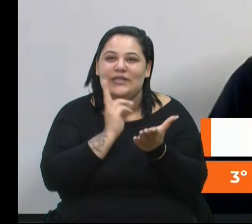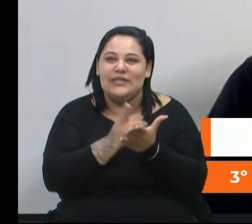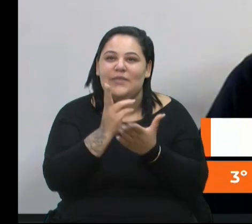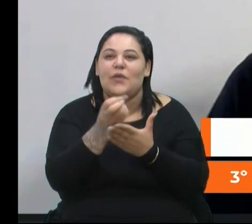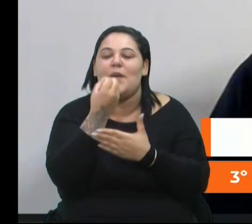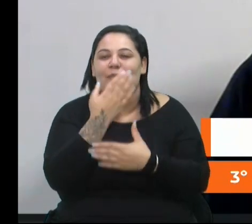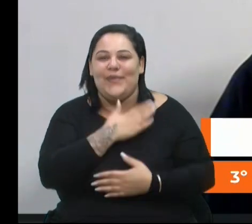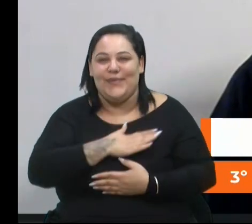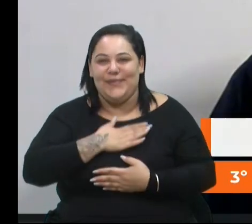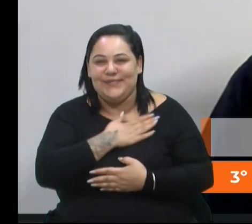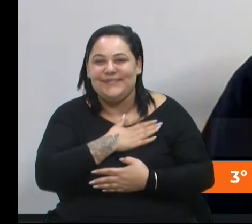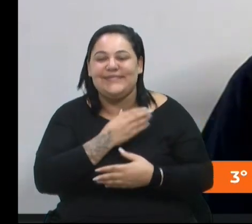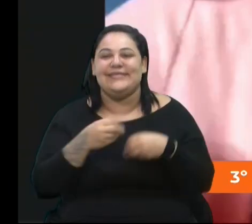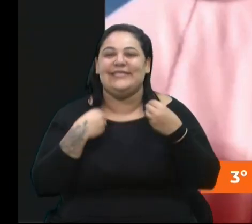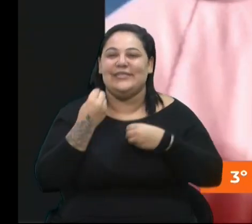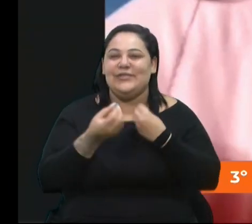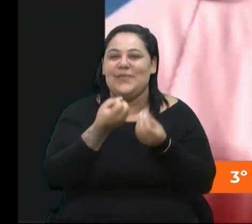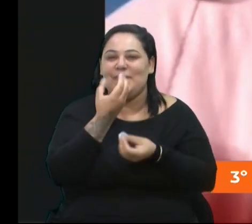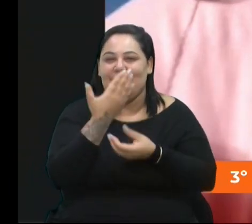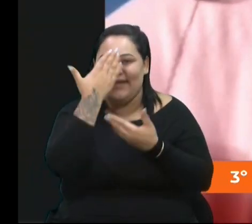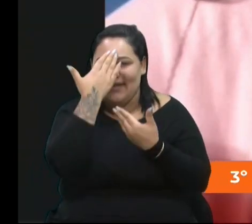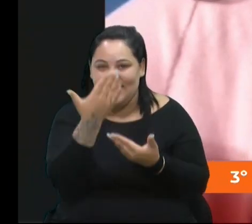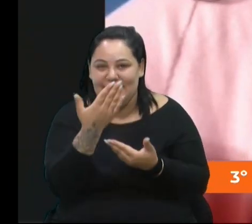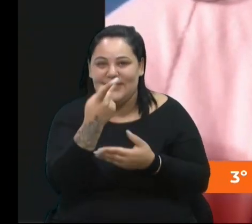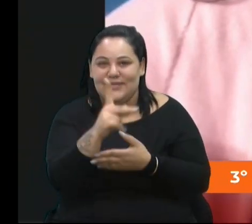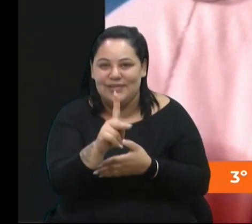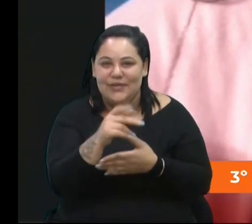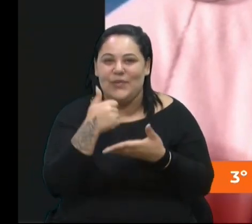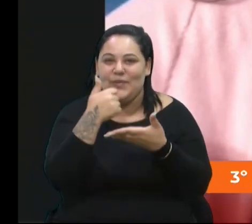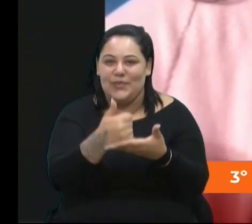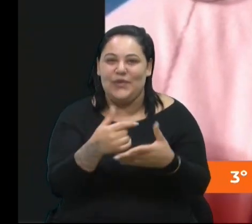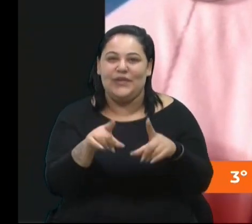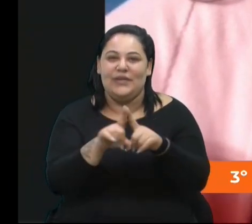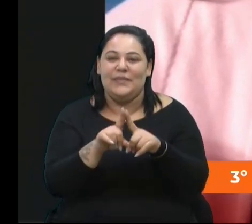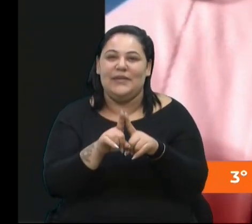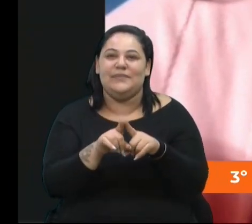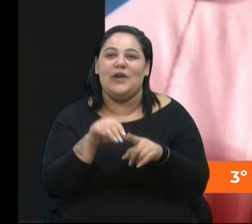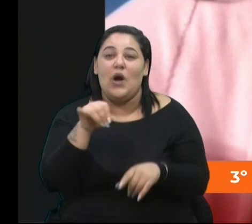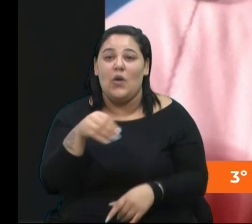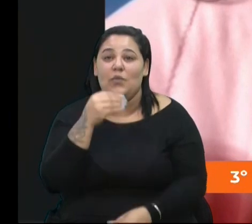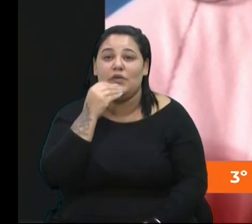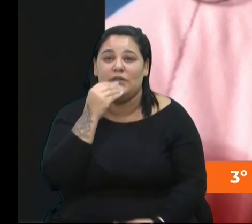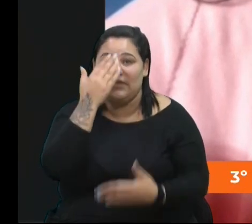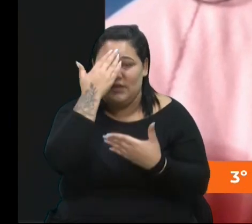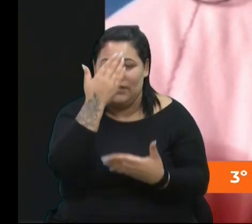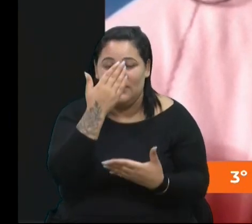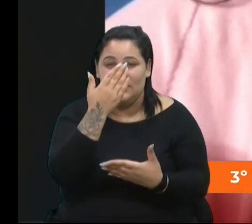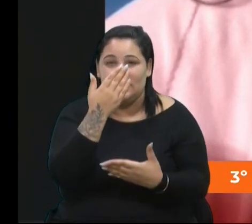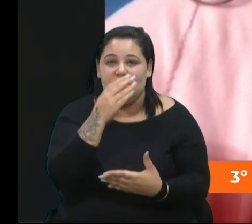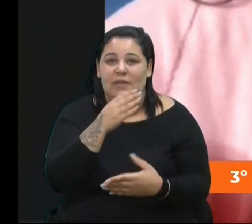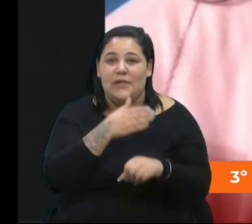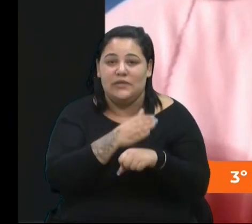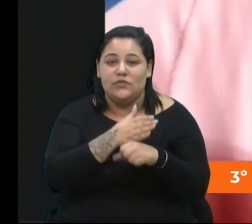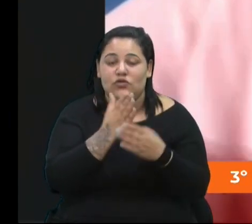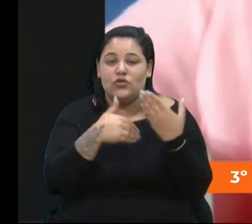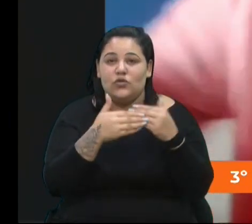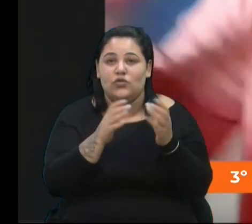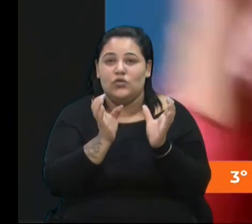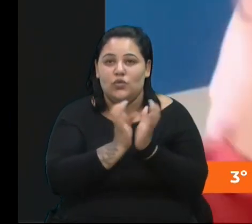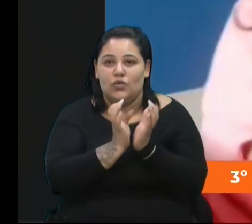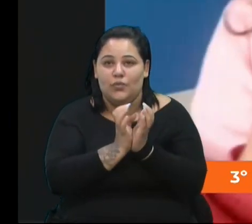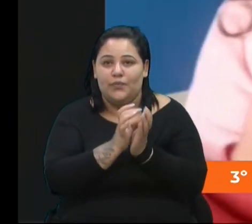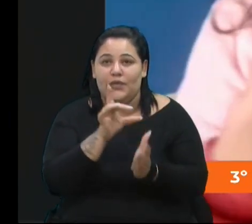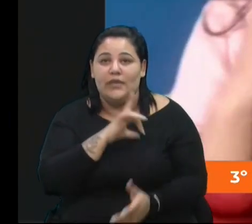é bom a gente se sentir pertencente, né? Então agradece por essas possibilidades, a gente que agradece a participação de toda essa turma aqui. Tem